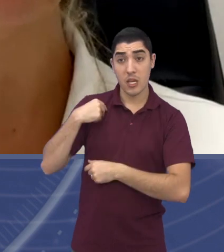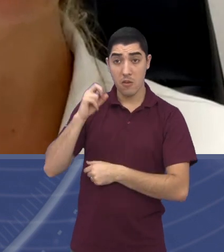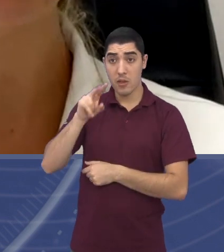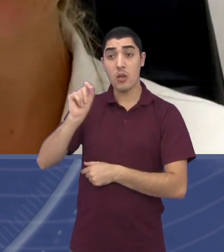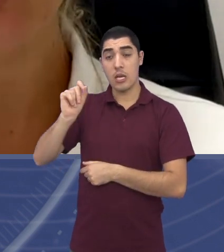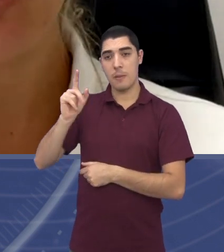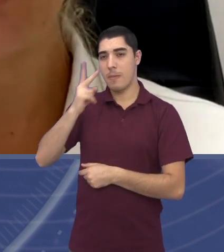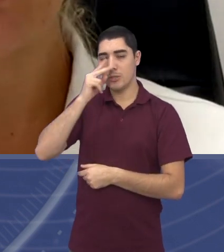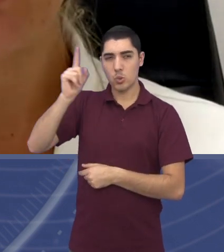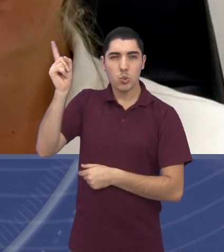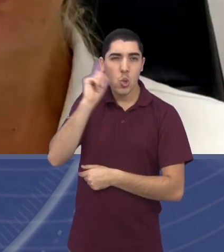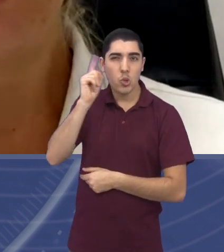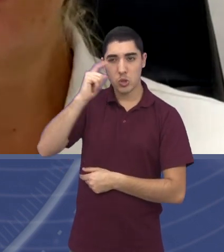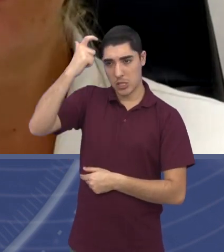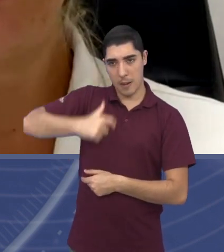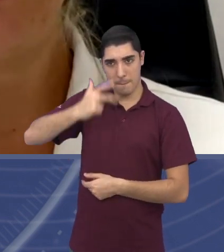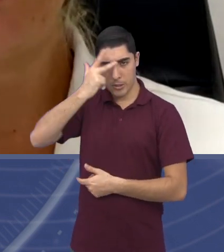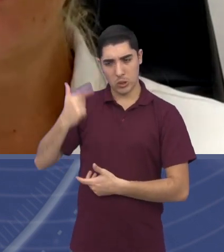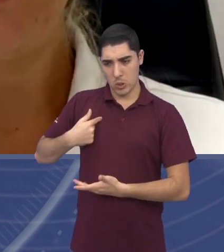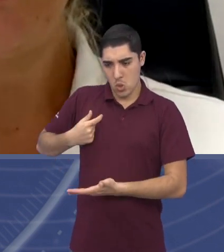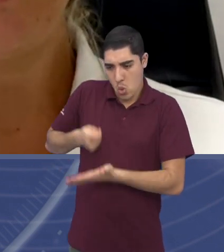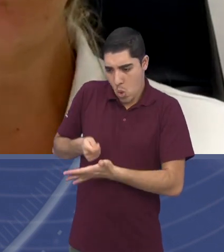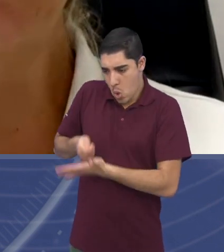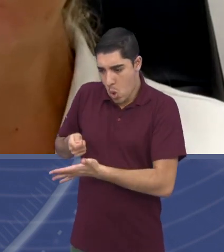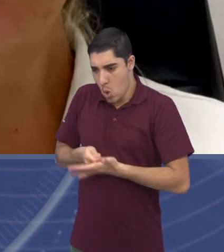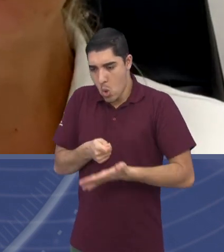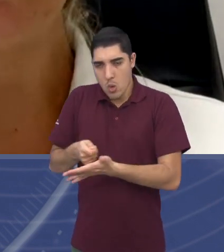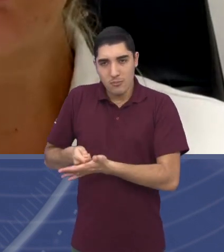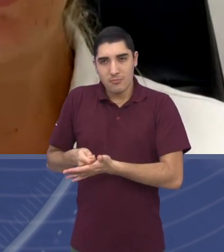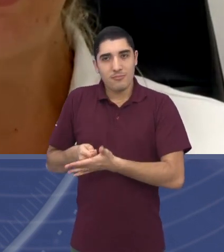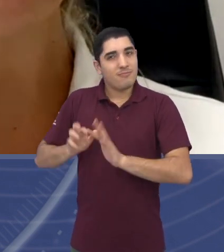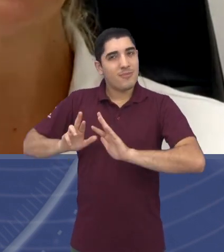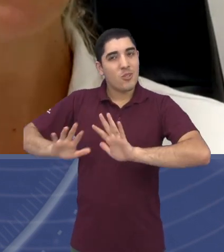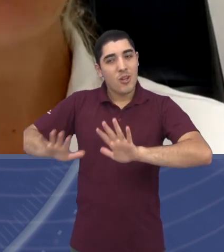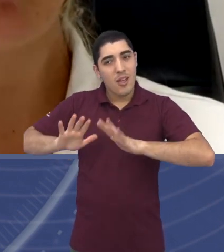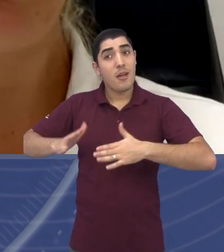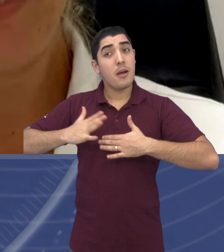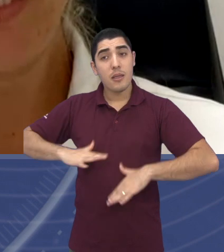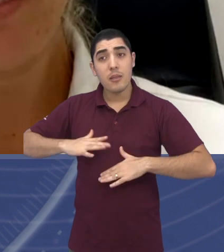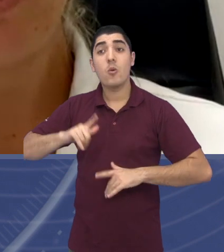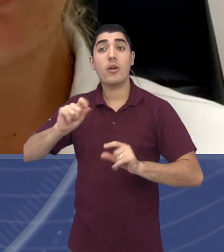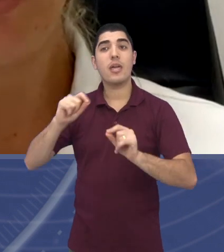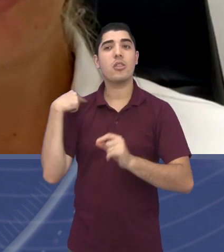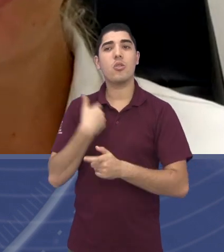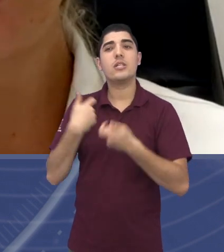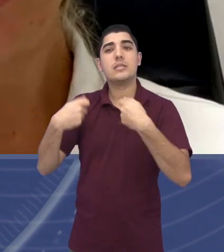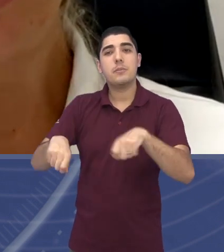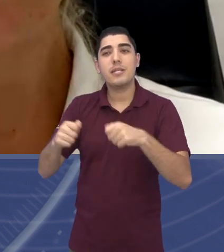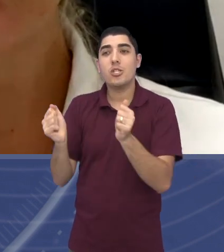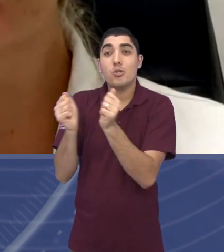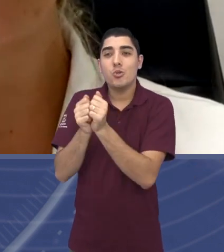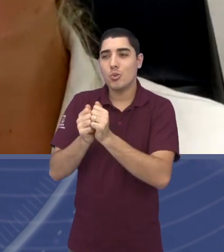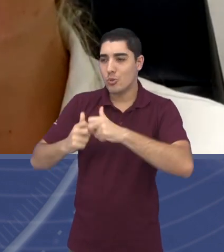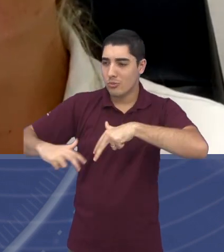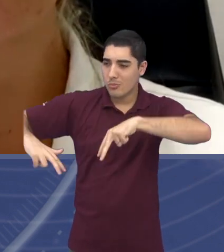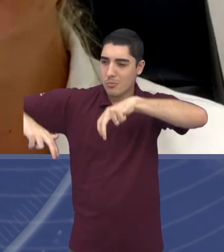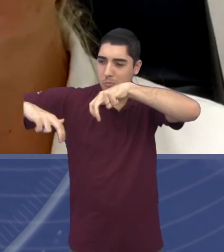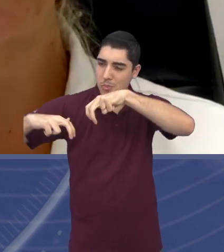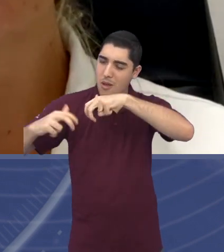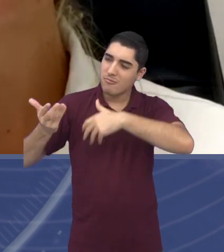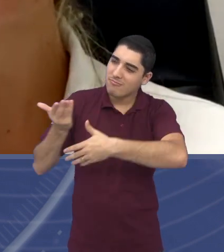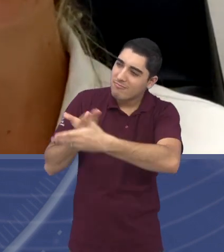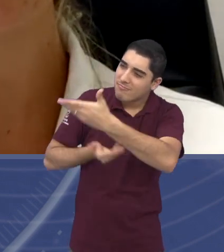tempo todo no meu dia a dia. E é uma arte você saber ouvir também, né? As histórias,